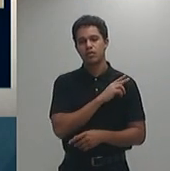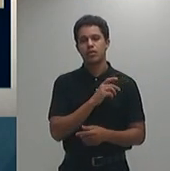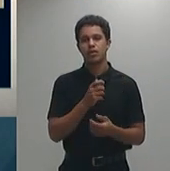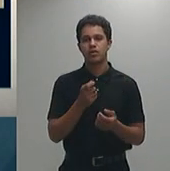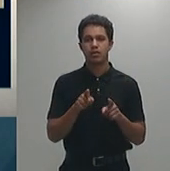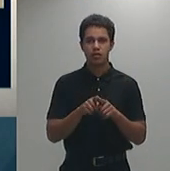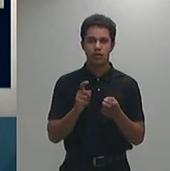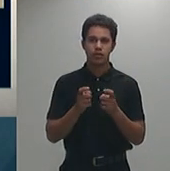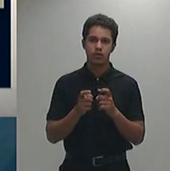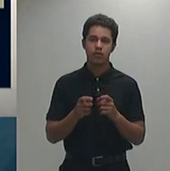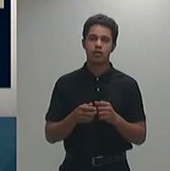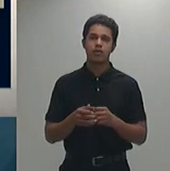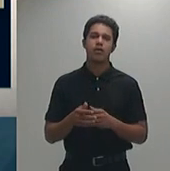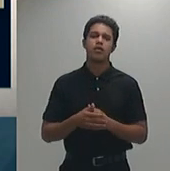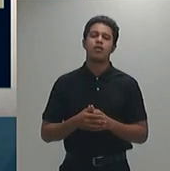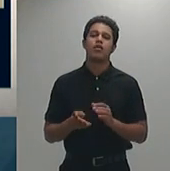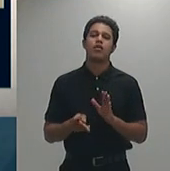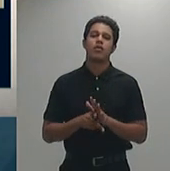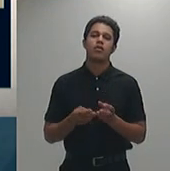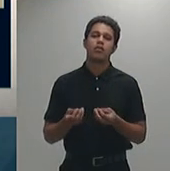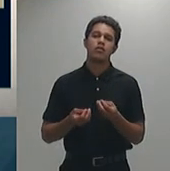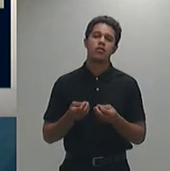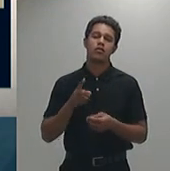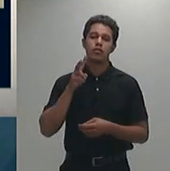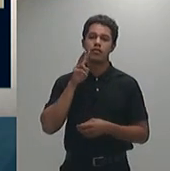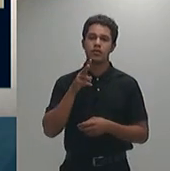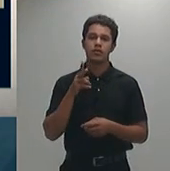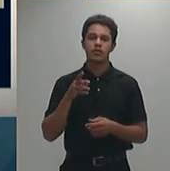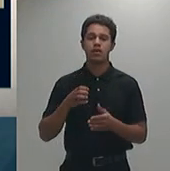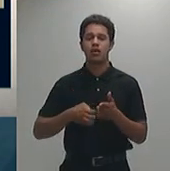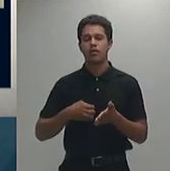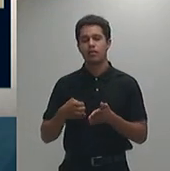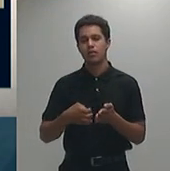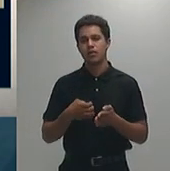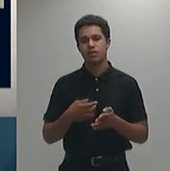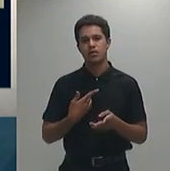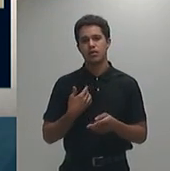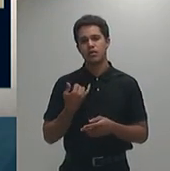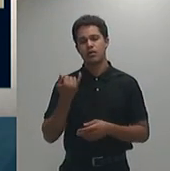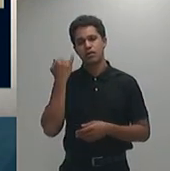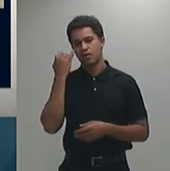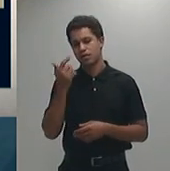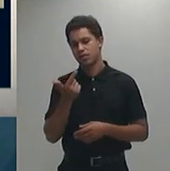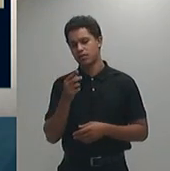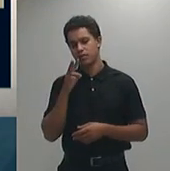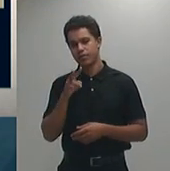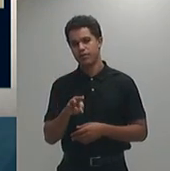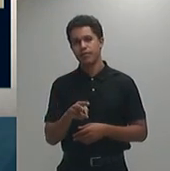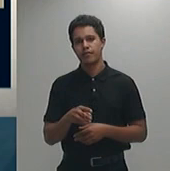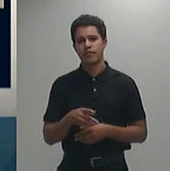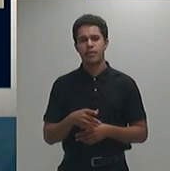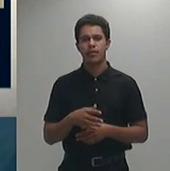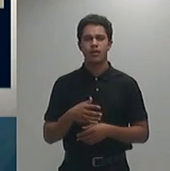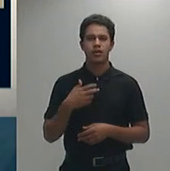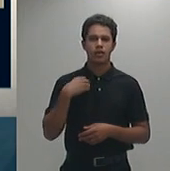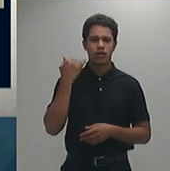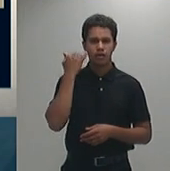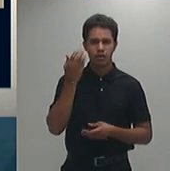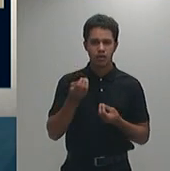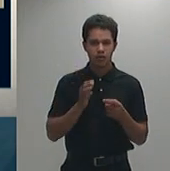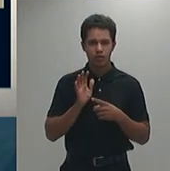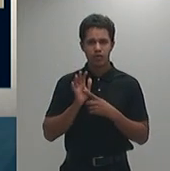condicionada como visto a inércia da companhia o que na hipótese dos Autos não se verificou a questão como demonstrado reside na impossibilidade